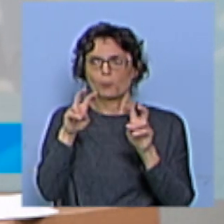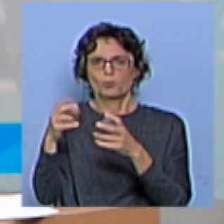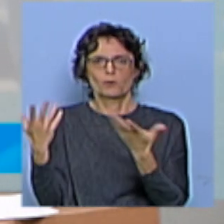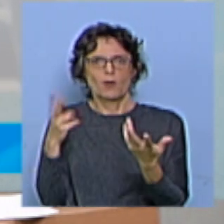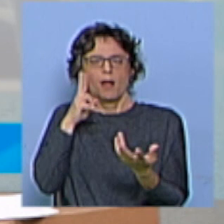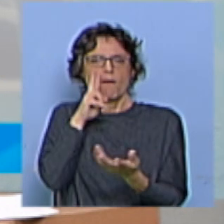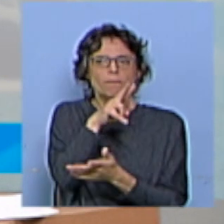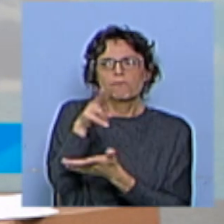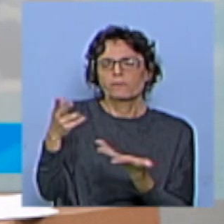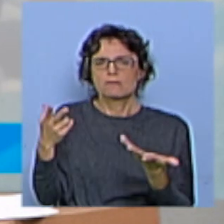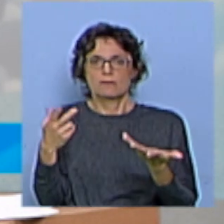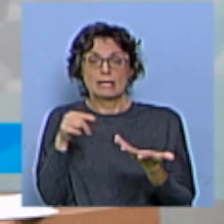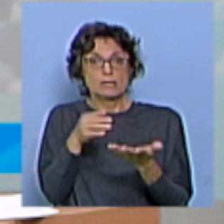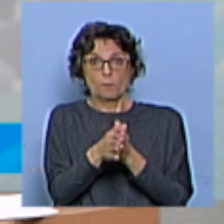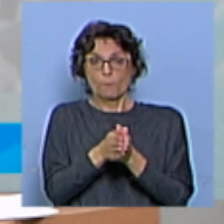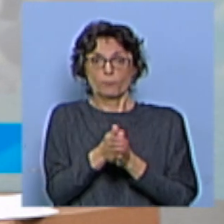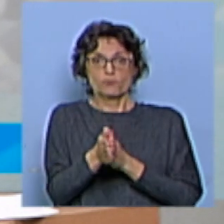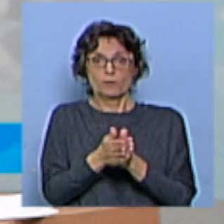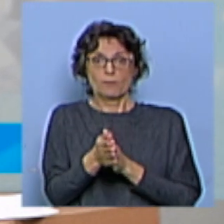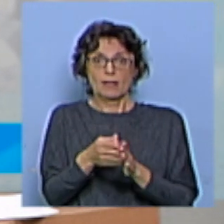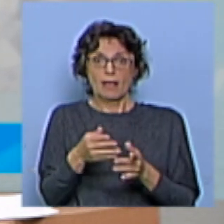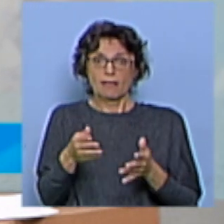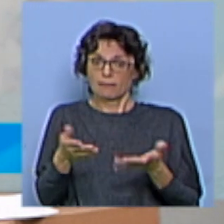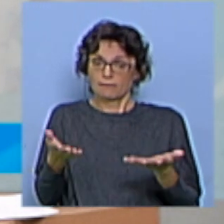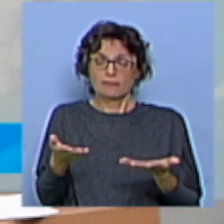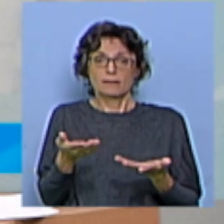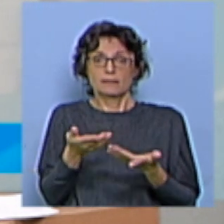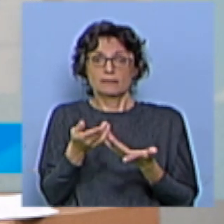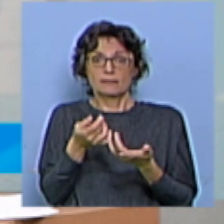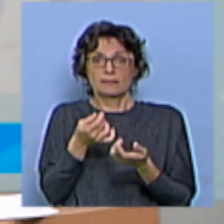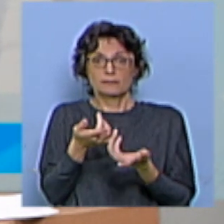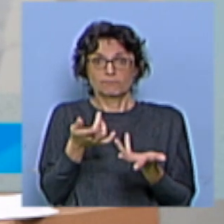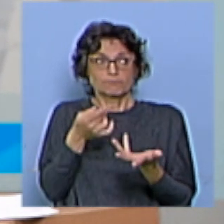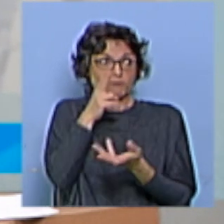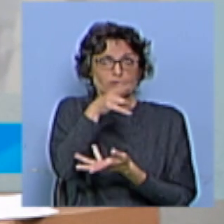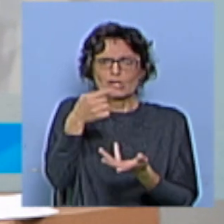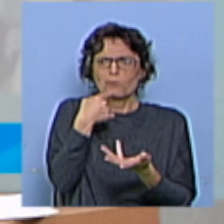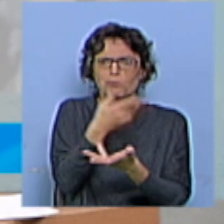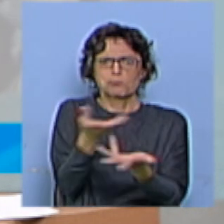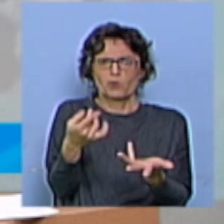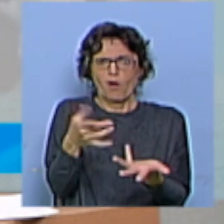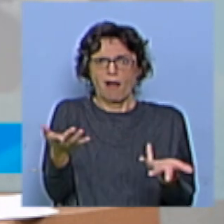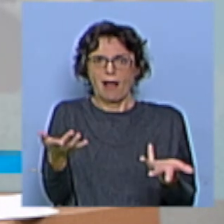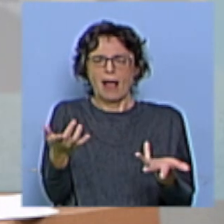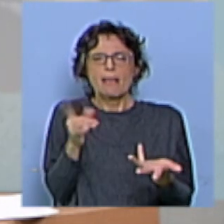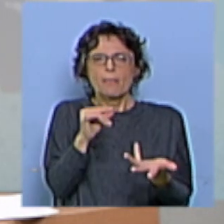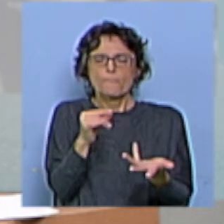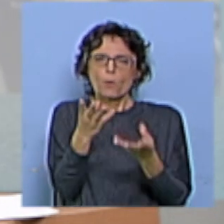uma oportunidade de o fazerem, não só de um modo mais completo, mas também com mais